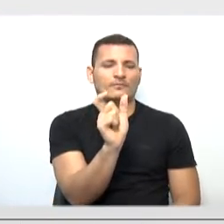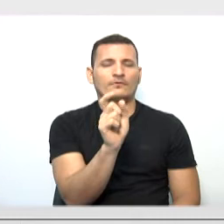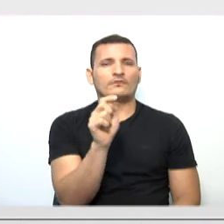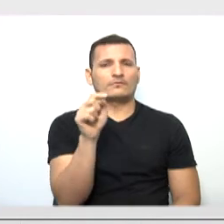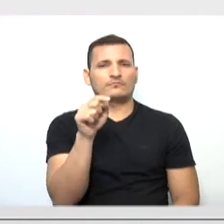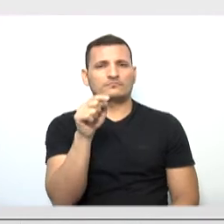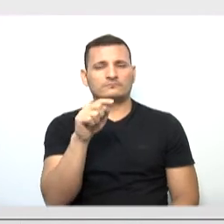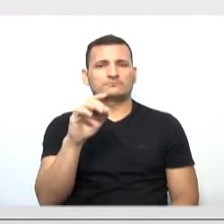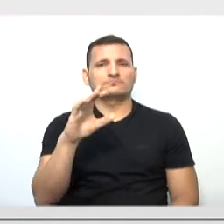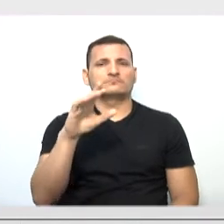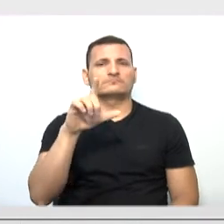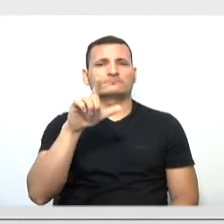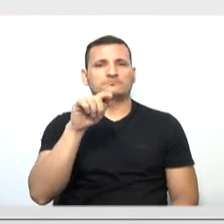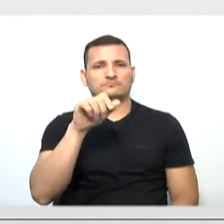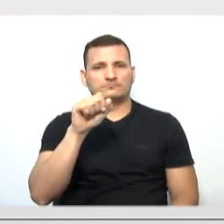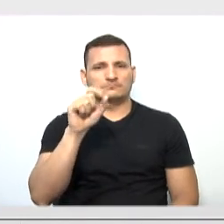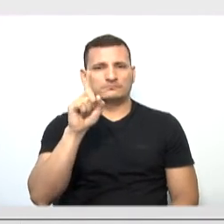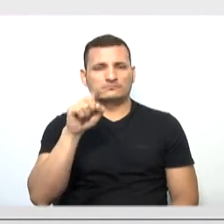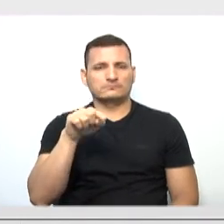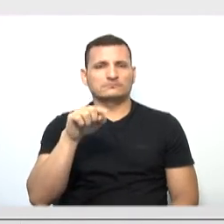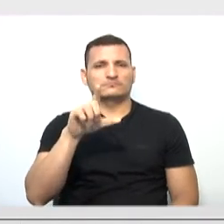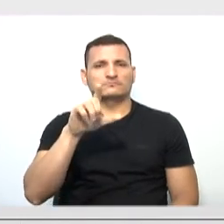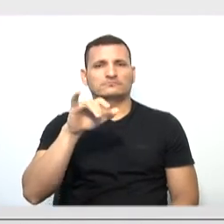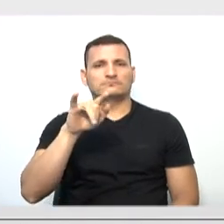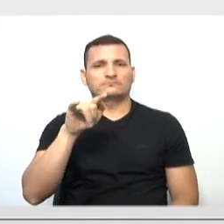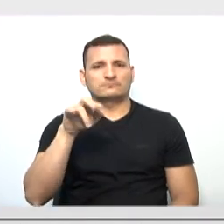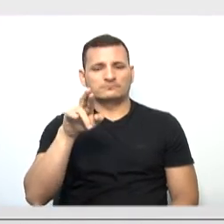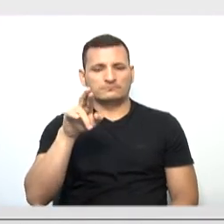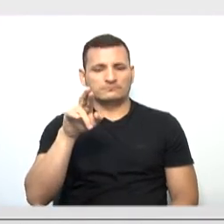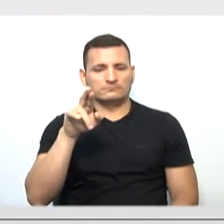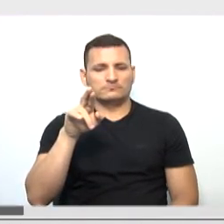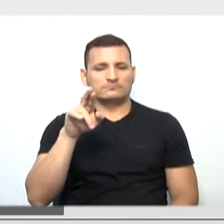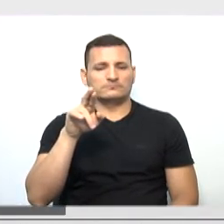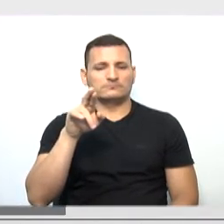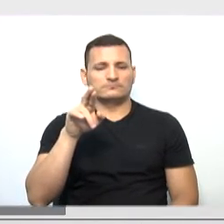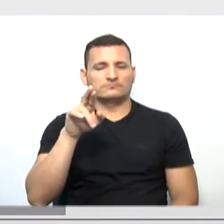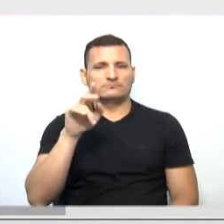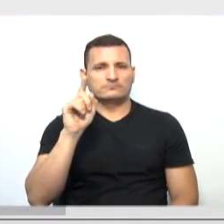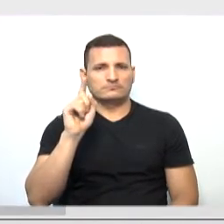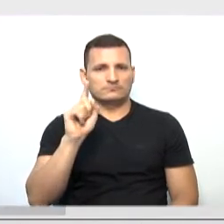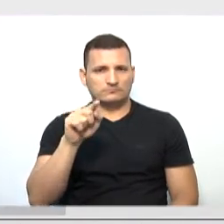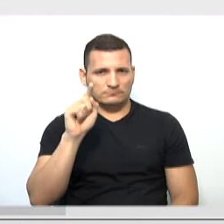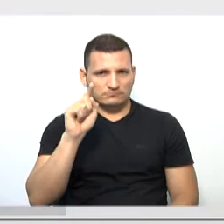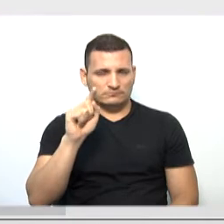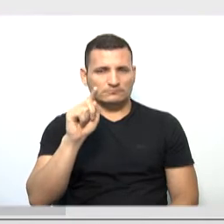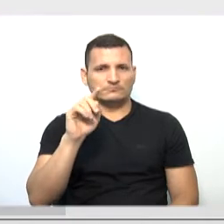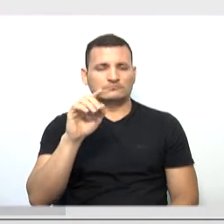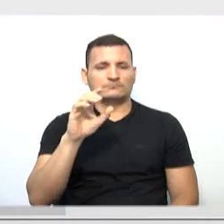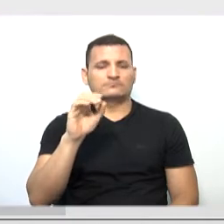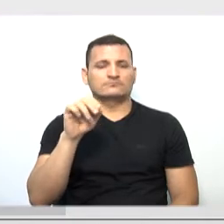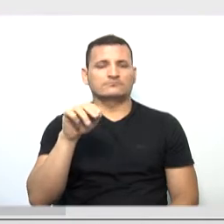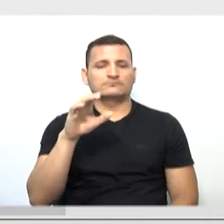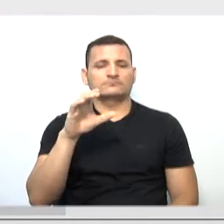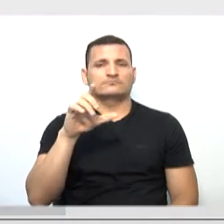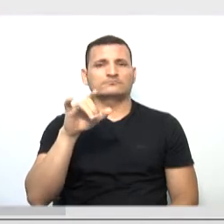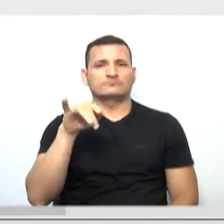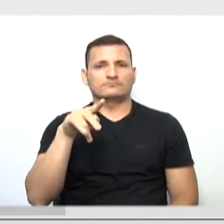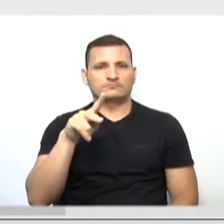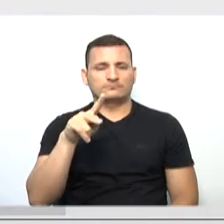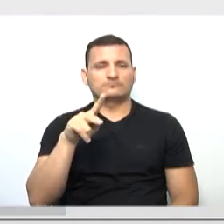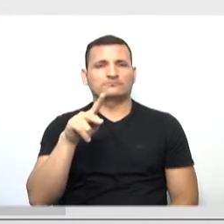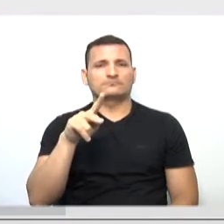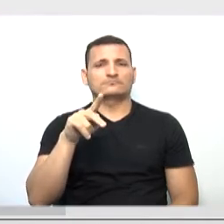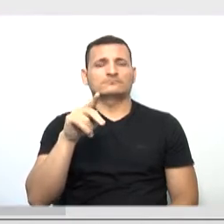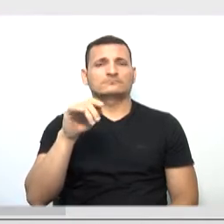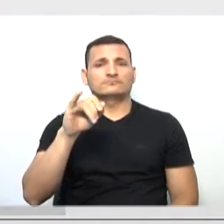classificá-la como botão ligar. Ela vai ser acionada com um clique e vai chamar a função